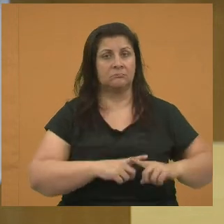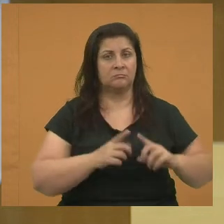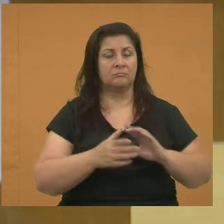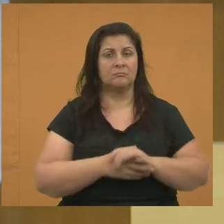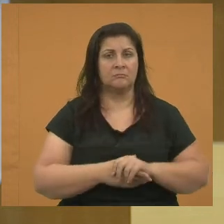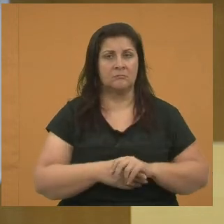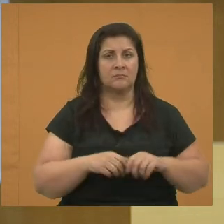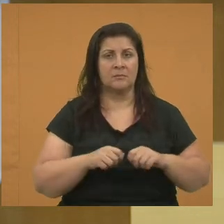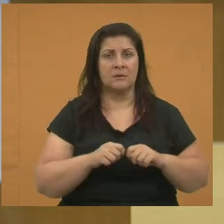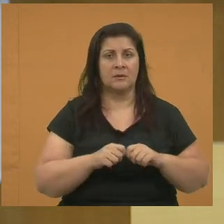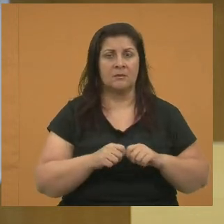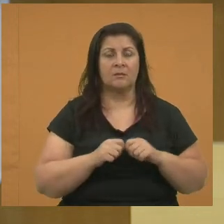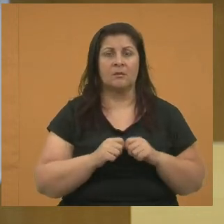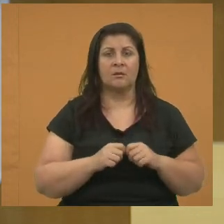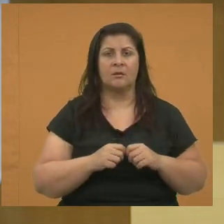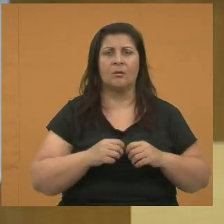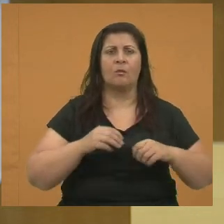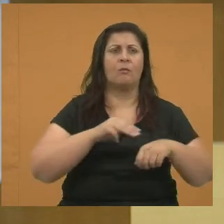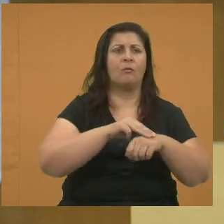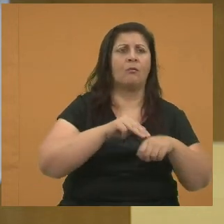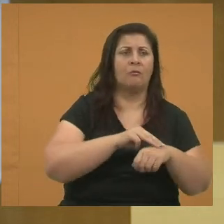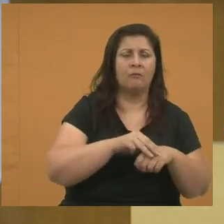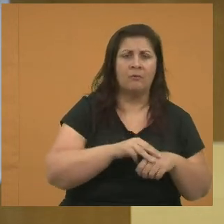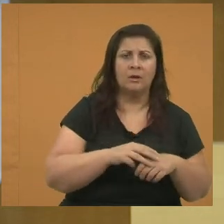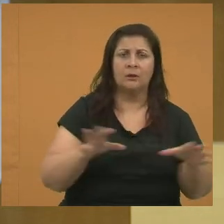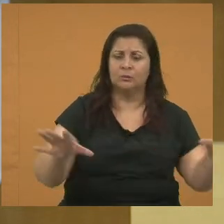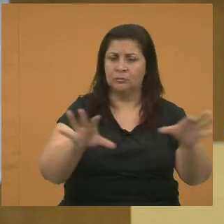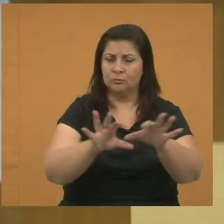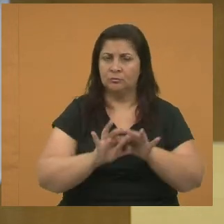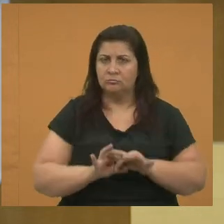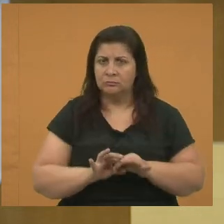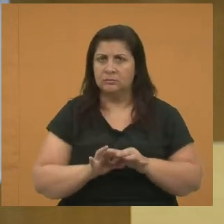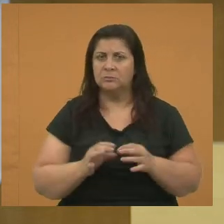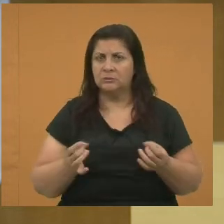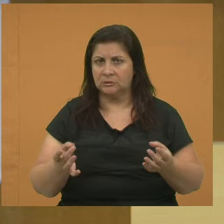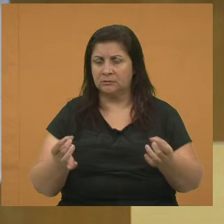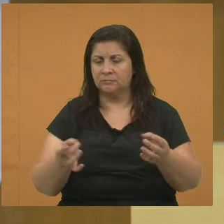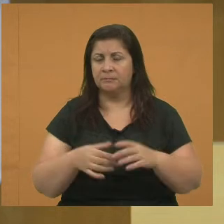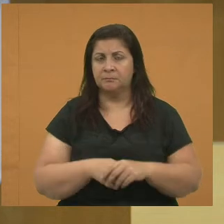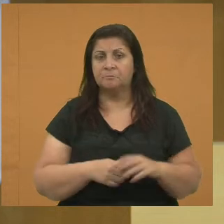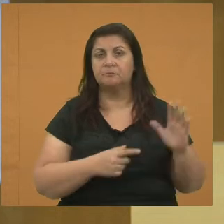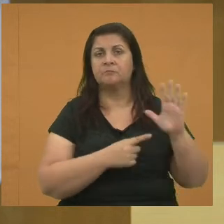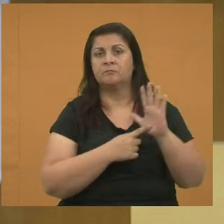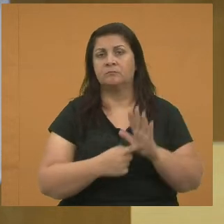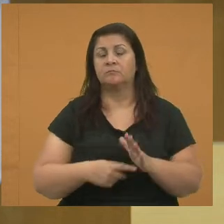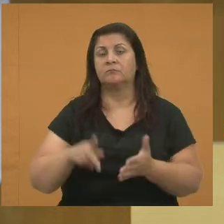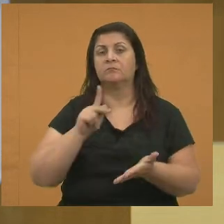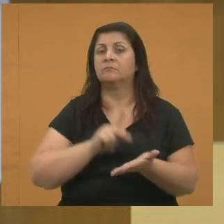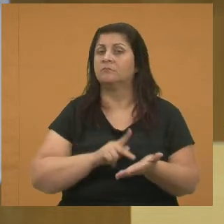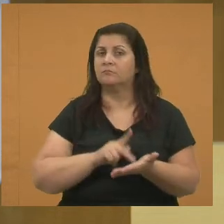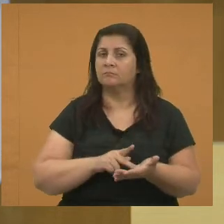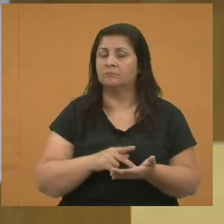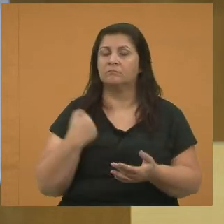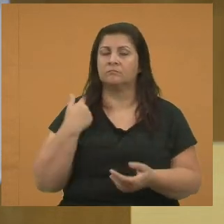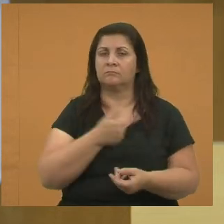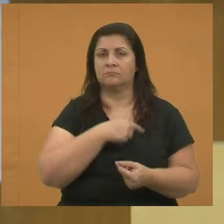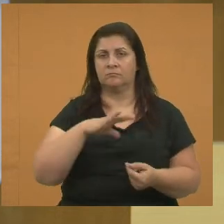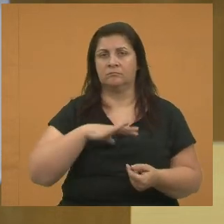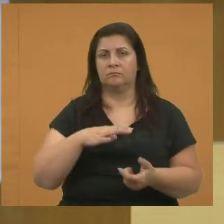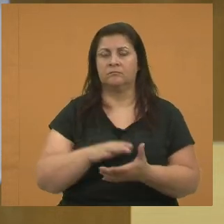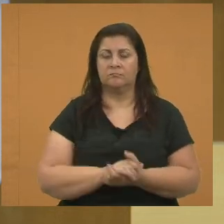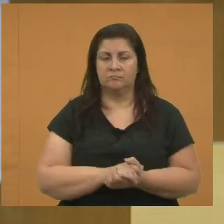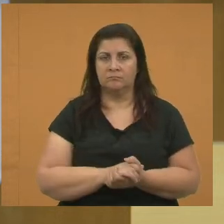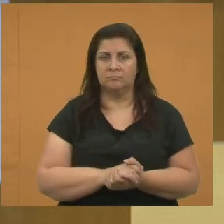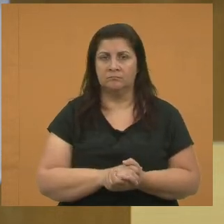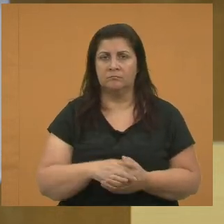que é promover fórum, que é unir o comércio, que é mostrar a realidade da nossa cidade.